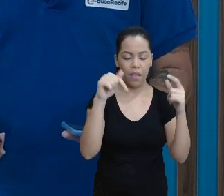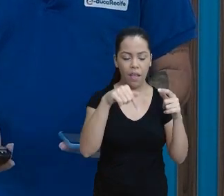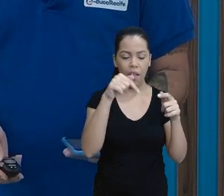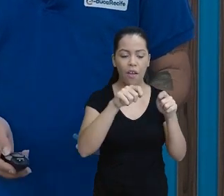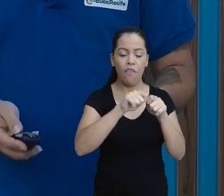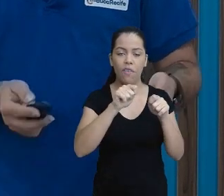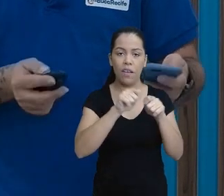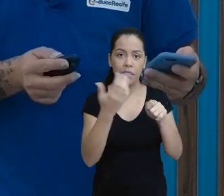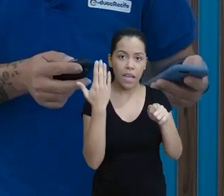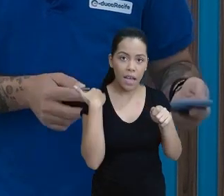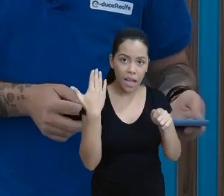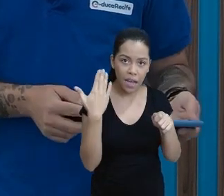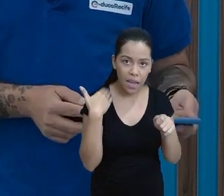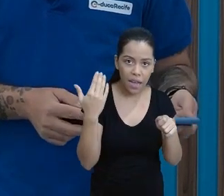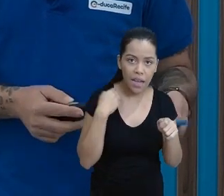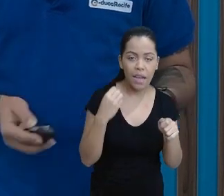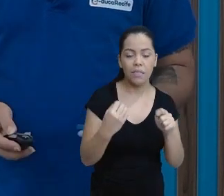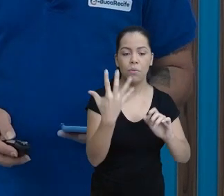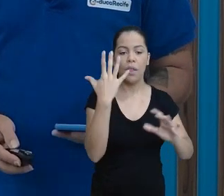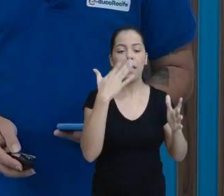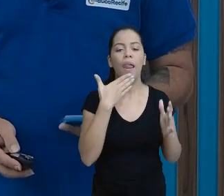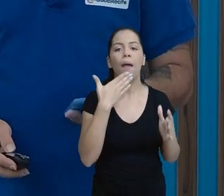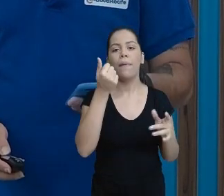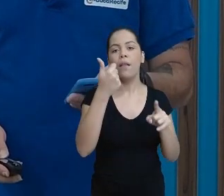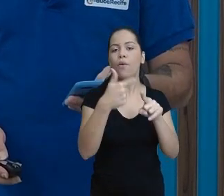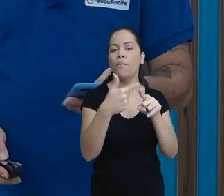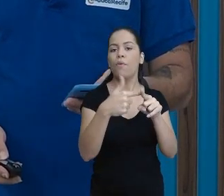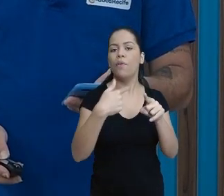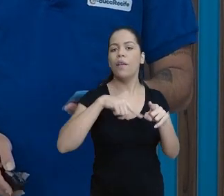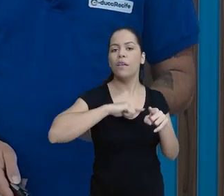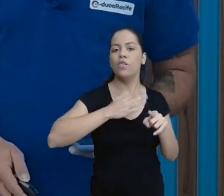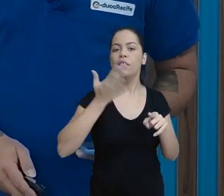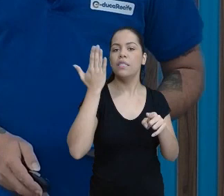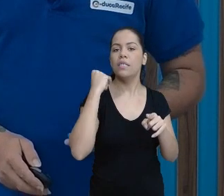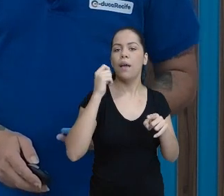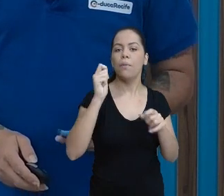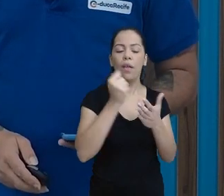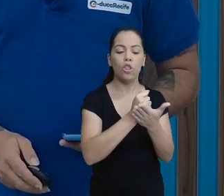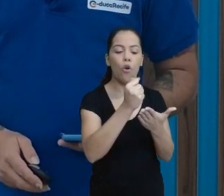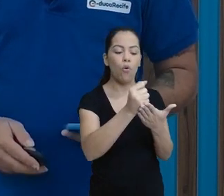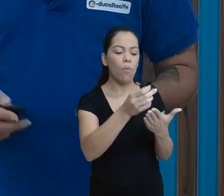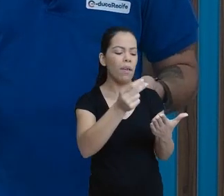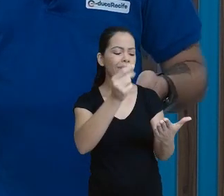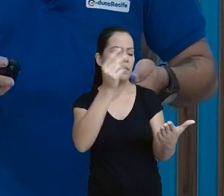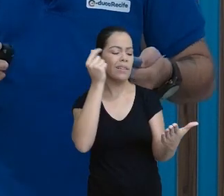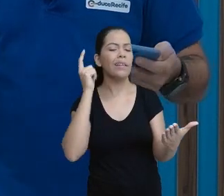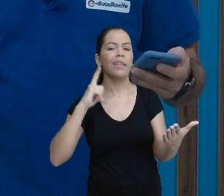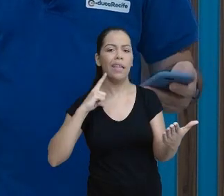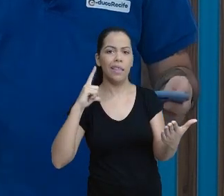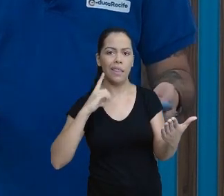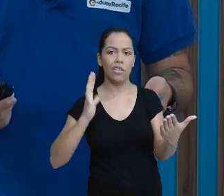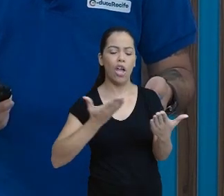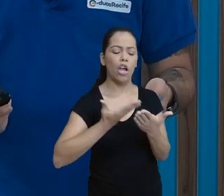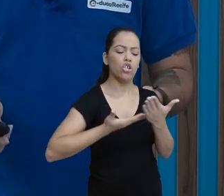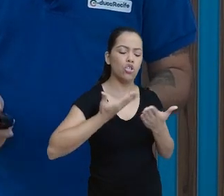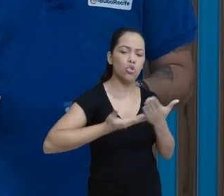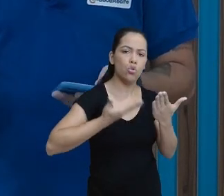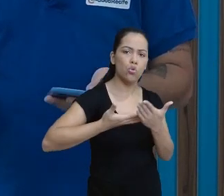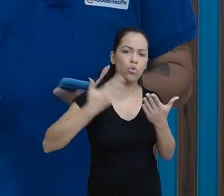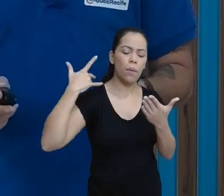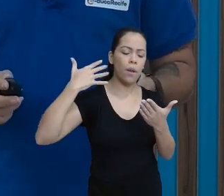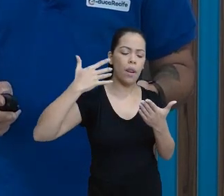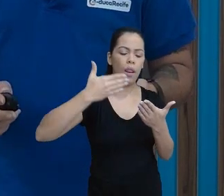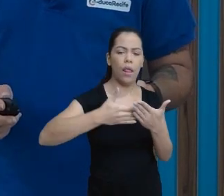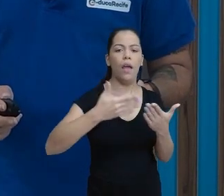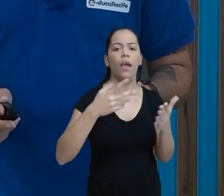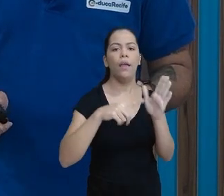dessa forma por conta de escritos antigos que a gente percebeu dessa história, né, desses fatos históricos, e é